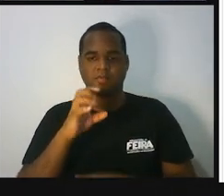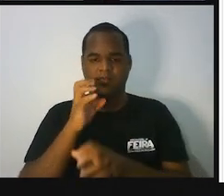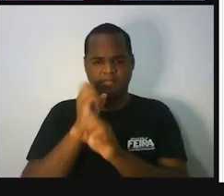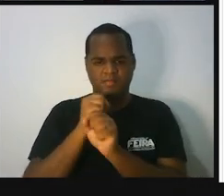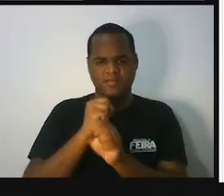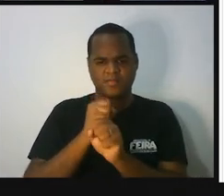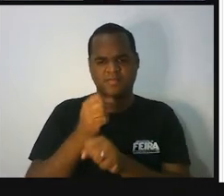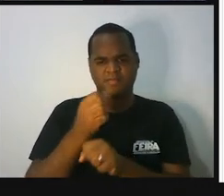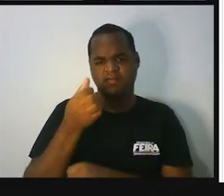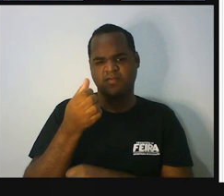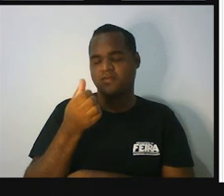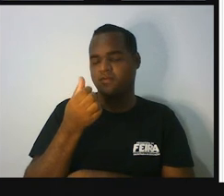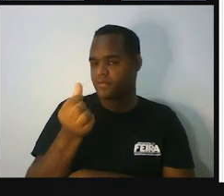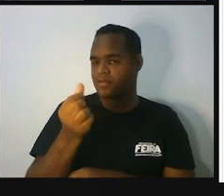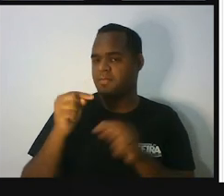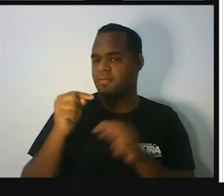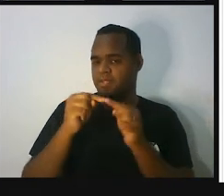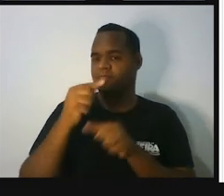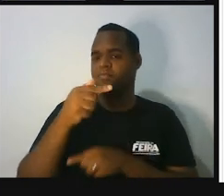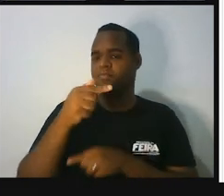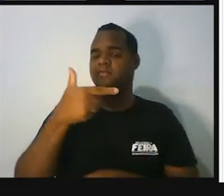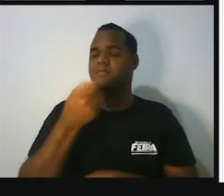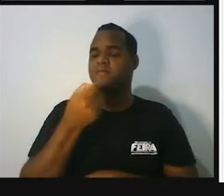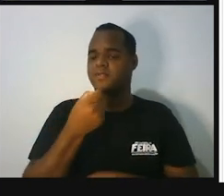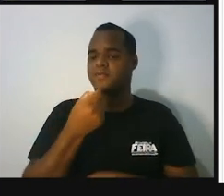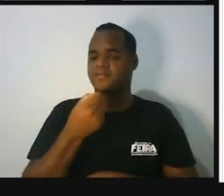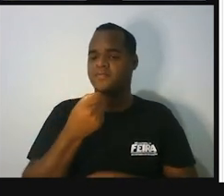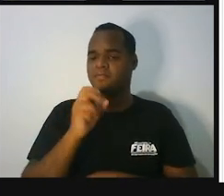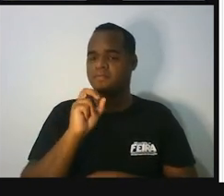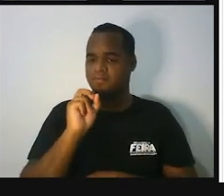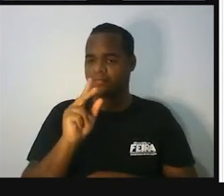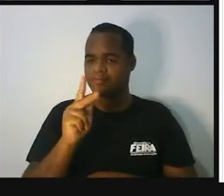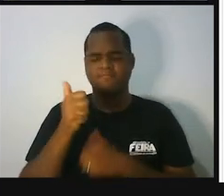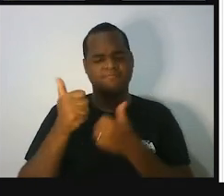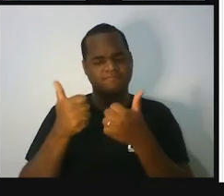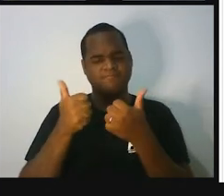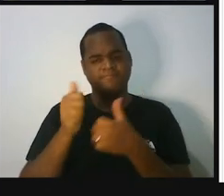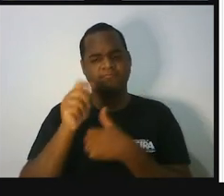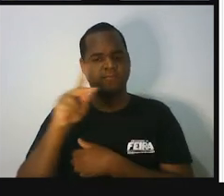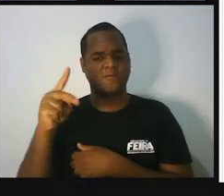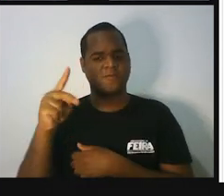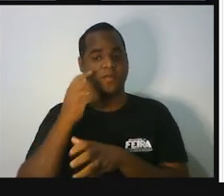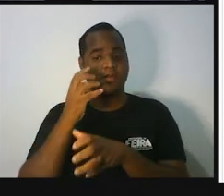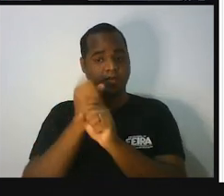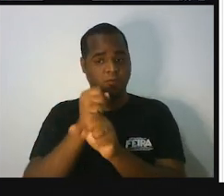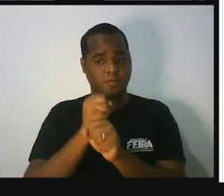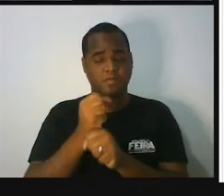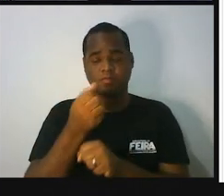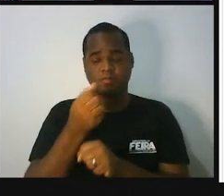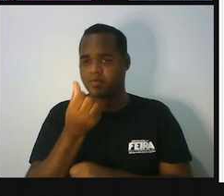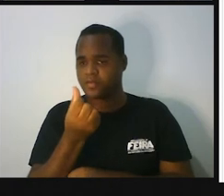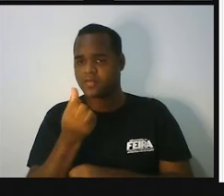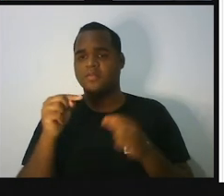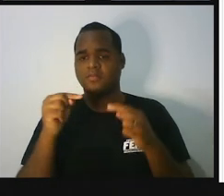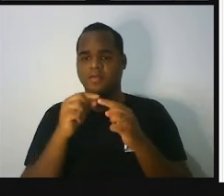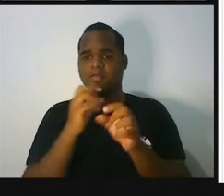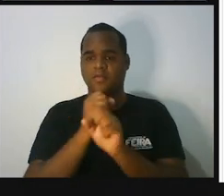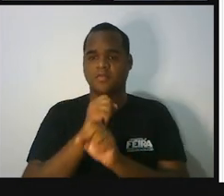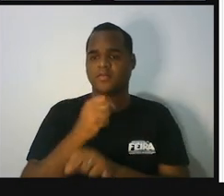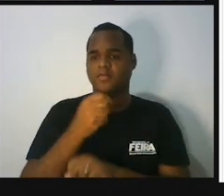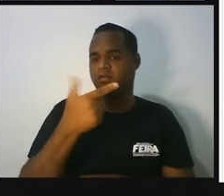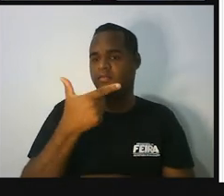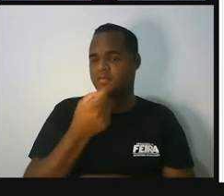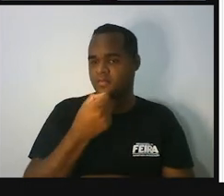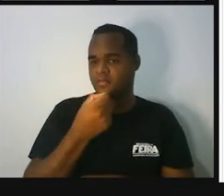dar 720, certo? Então, professor, se eu somar os 6, vai ter que dar 720. Se eu fizer